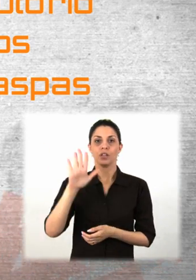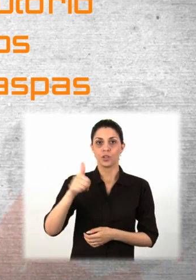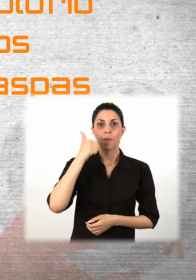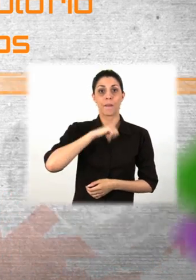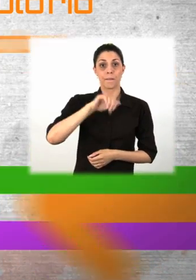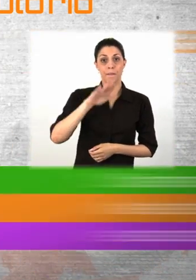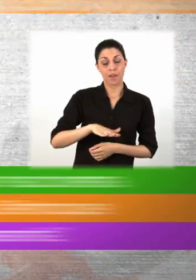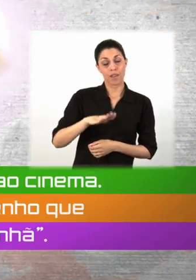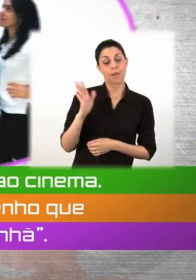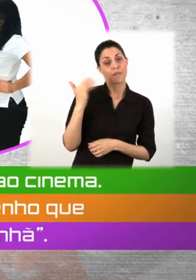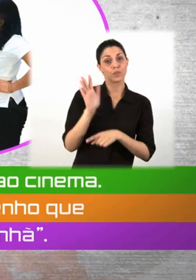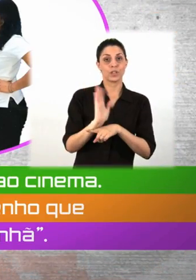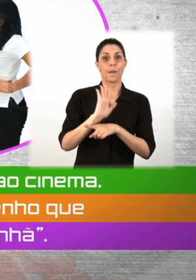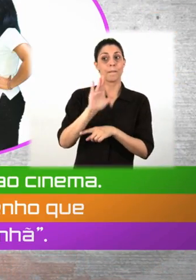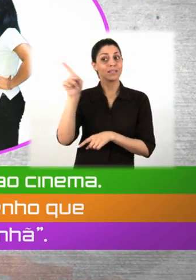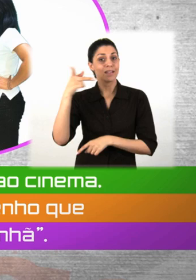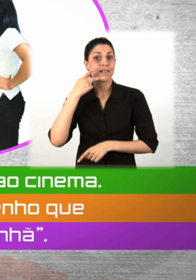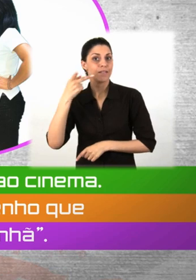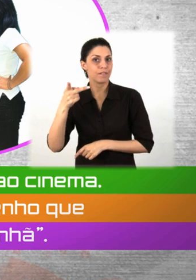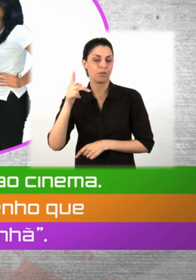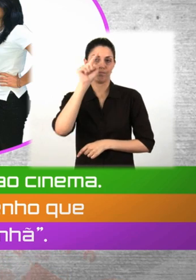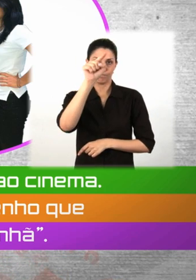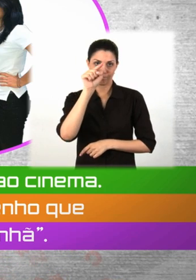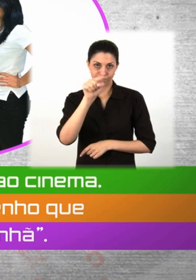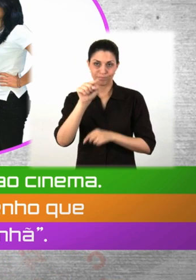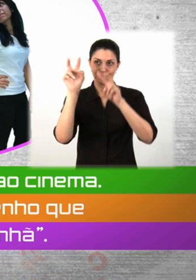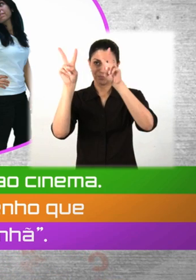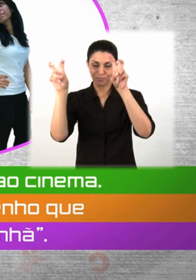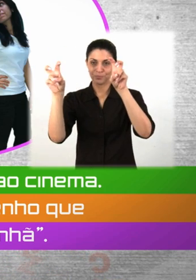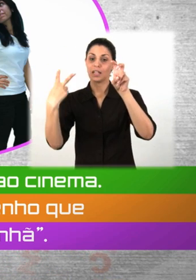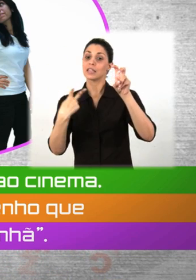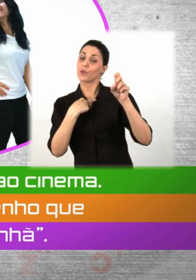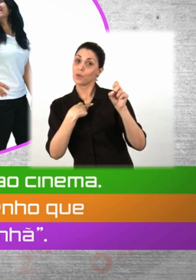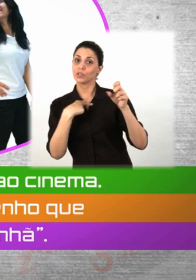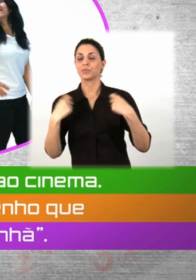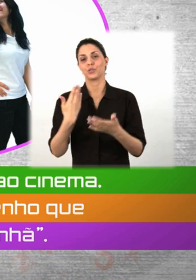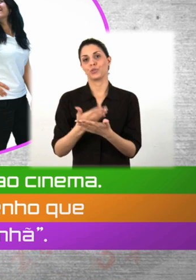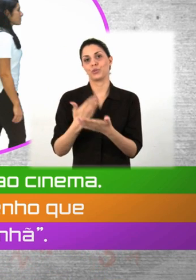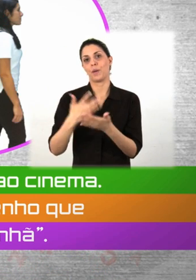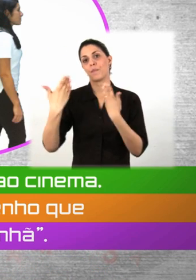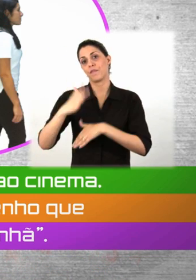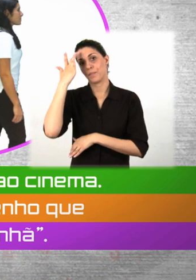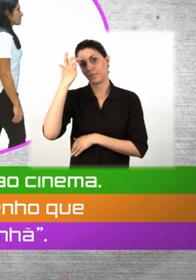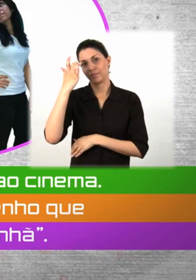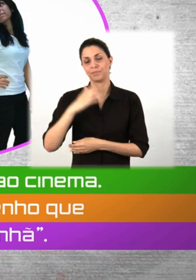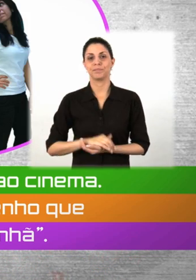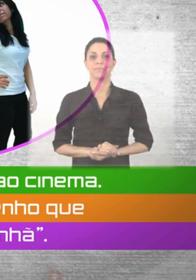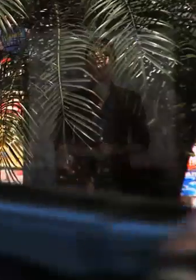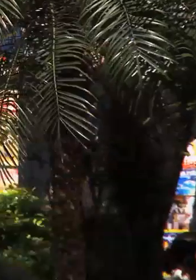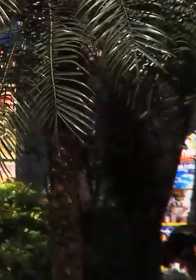exemplo, chamei uma menina para ir ao cinema, mas ela disse, 2 pontos, abre aspas, não posso, tenho que estudar para a prova de